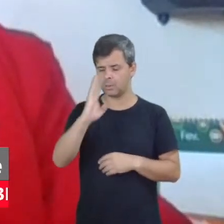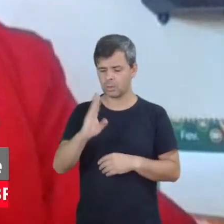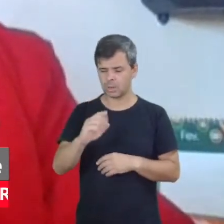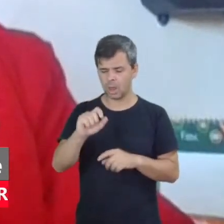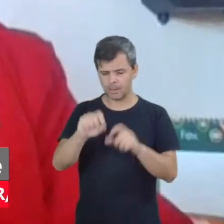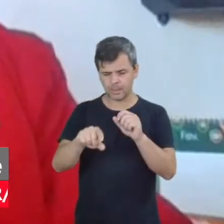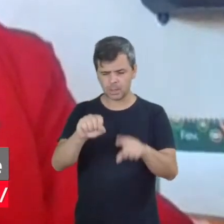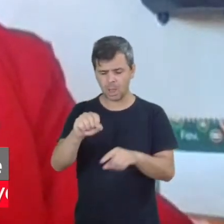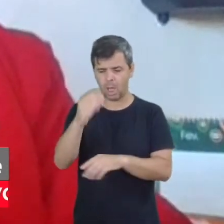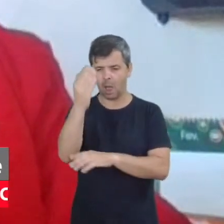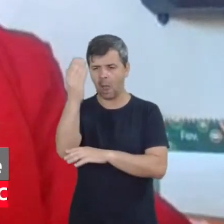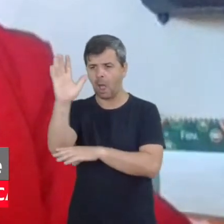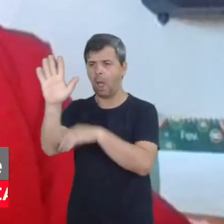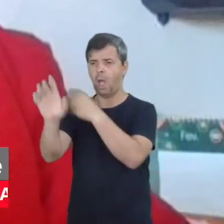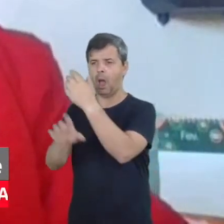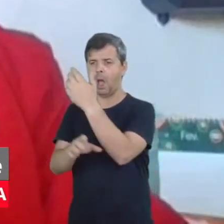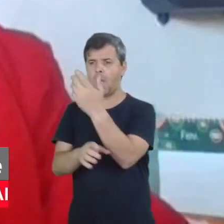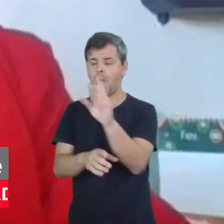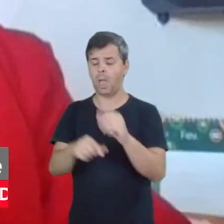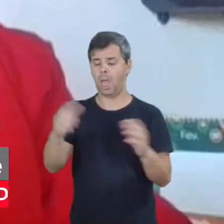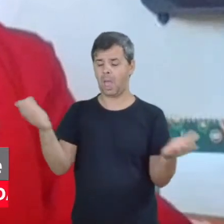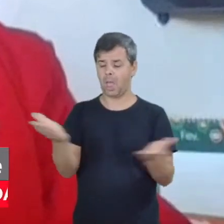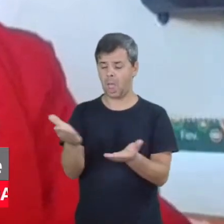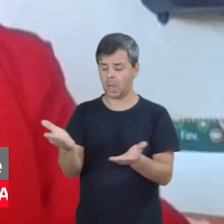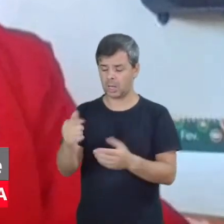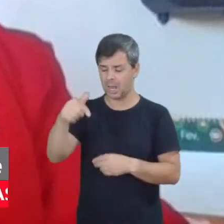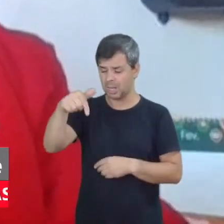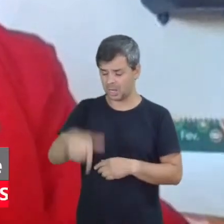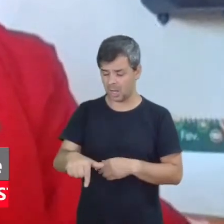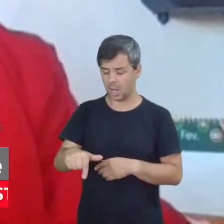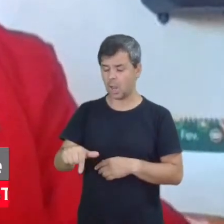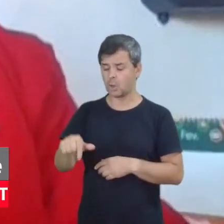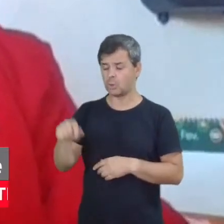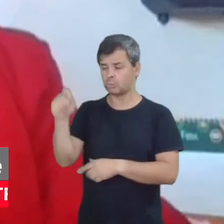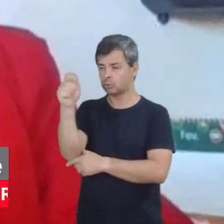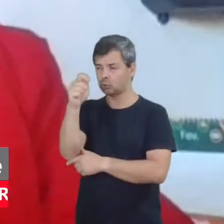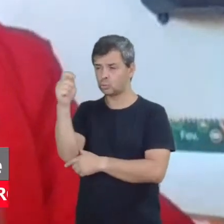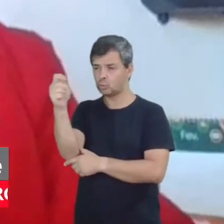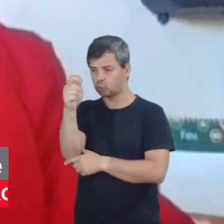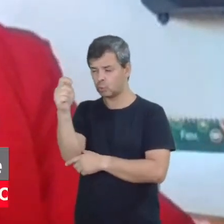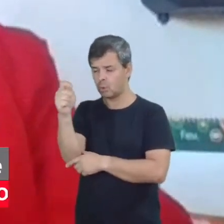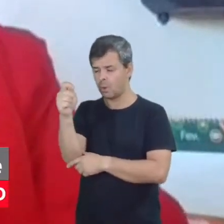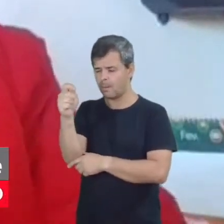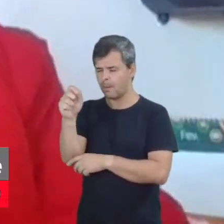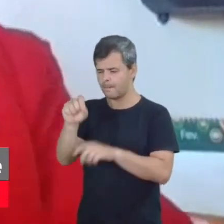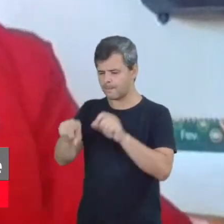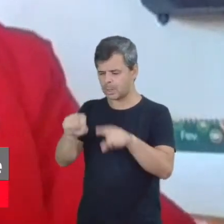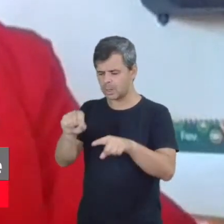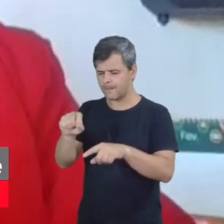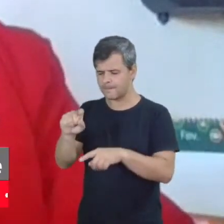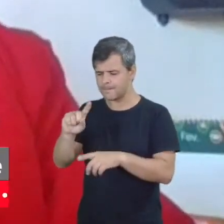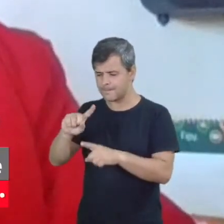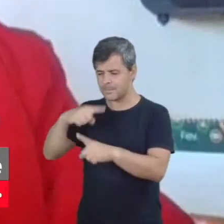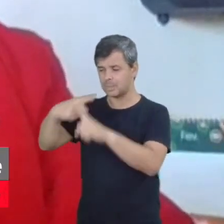árvores. Nós temos uma meta aqui no Rio Grande do Sul de plantar mais de 1 milhão de árvores nessa